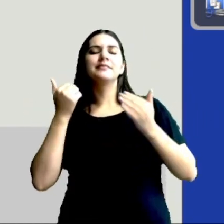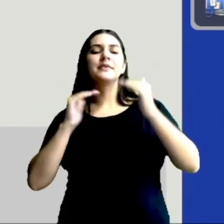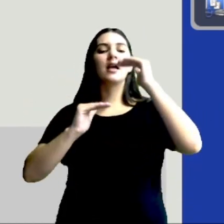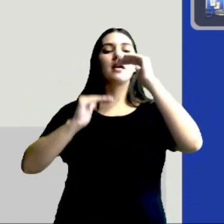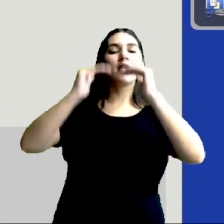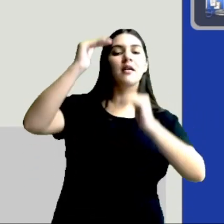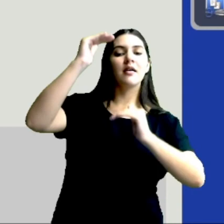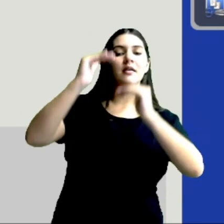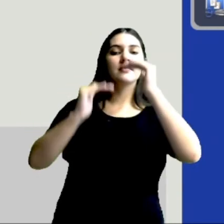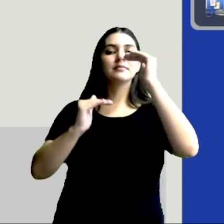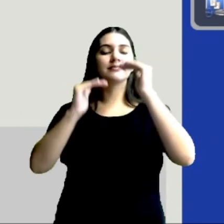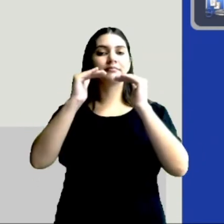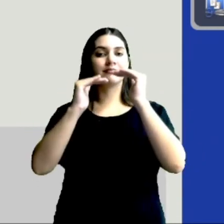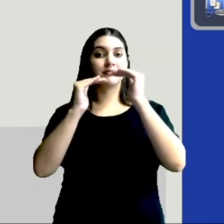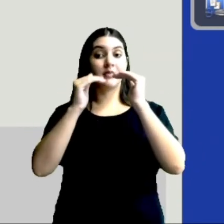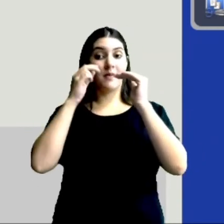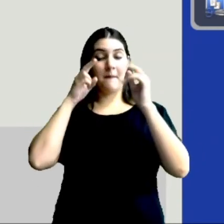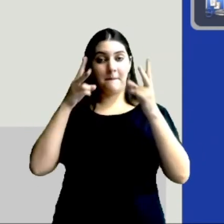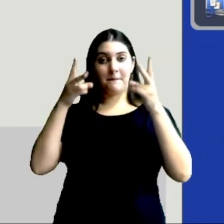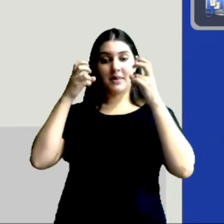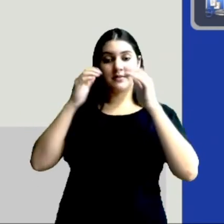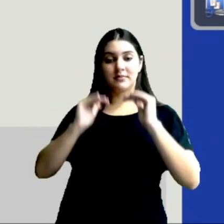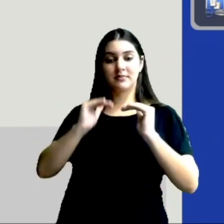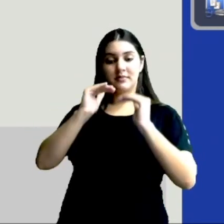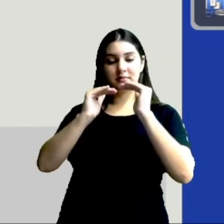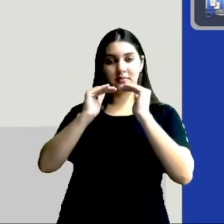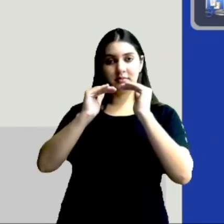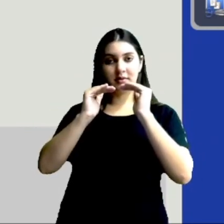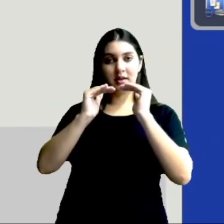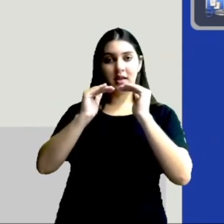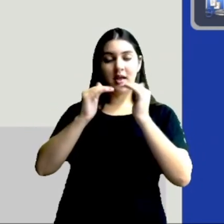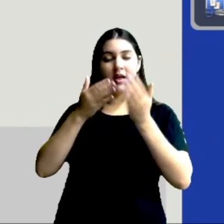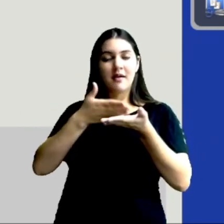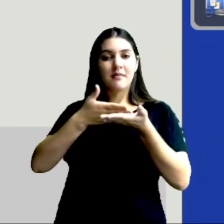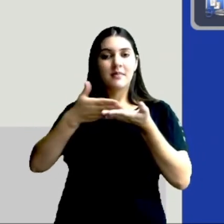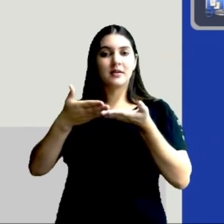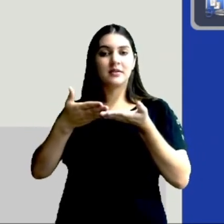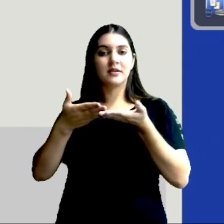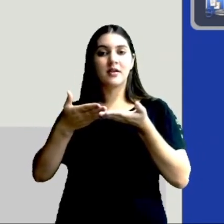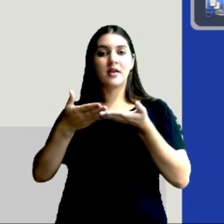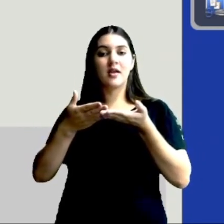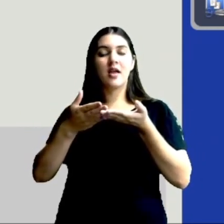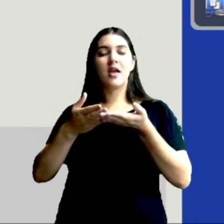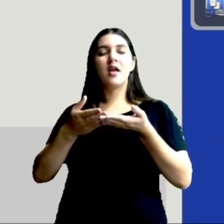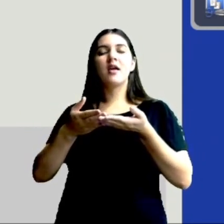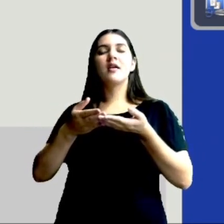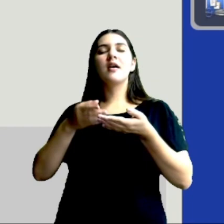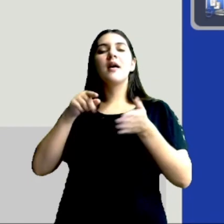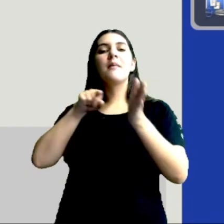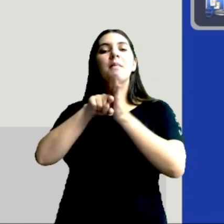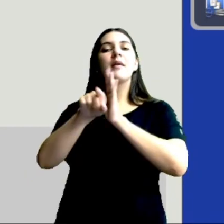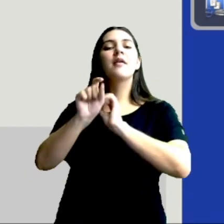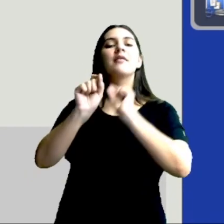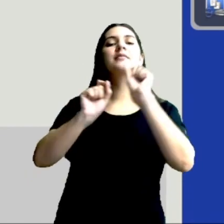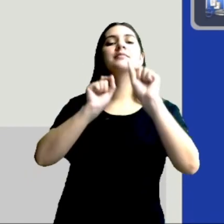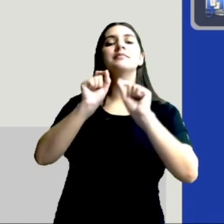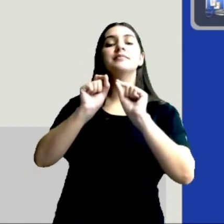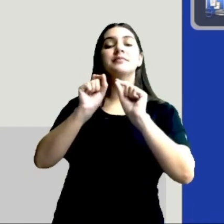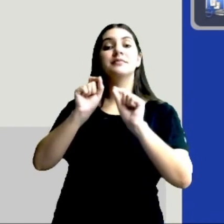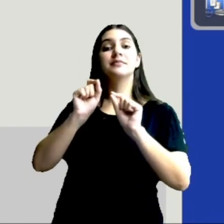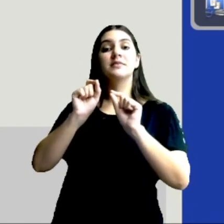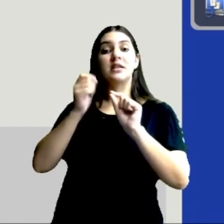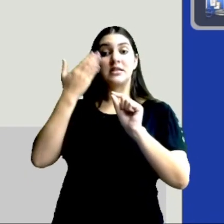que está em equilíbrio. A partir dessa situação de equilíbrio, o desafio é, descubra o